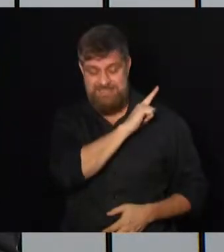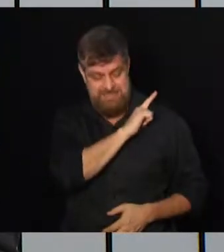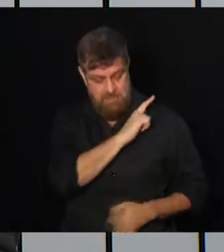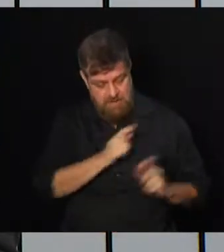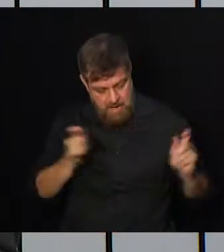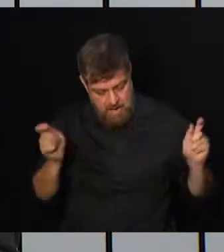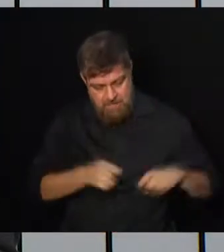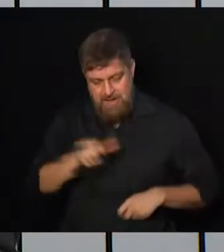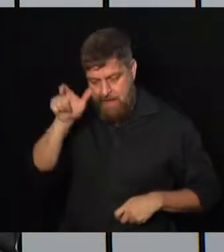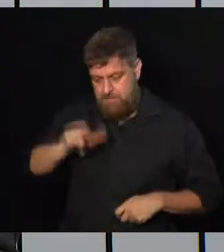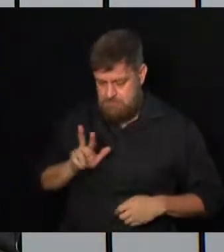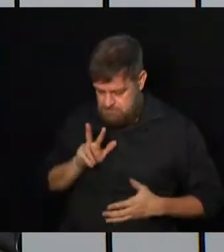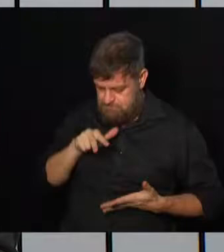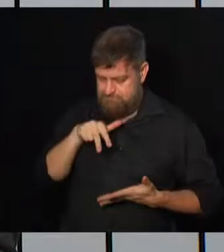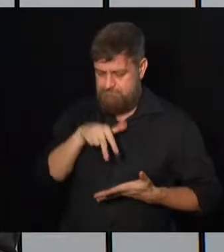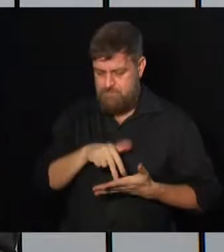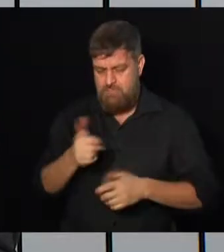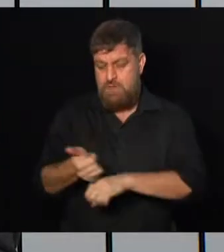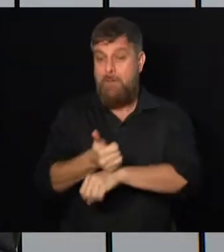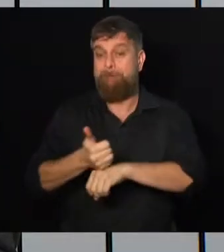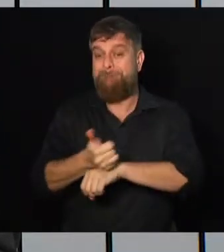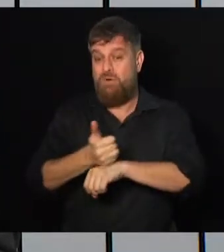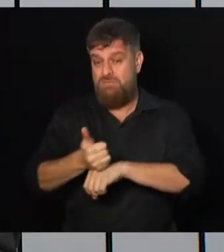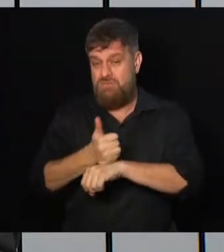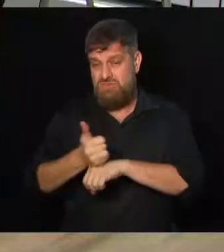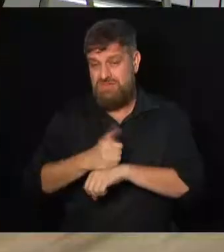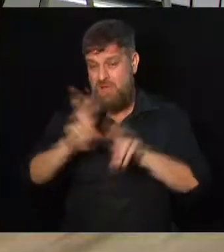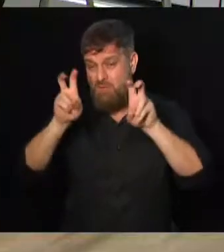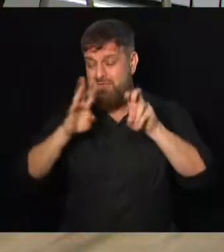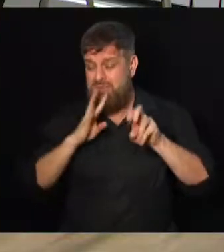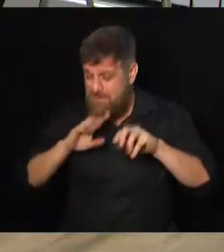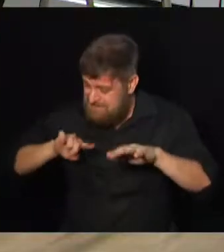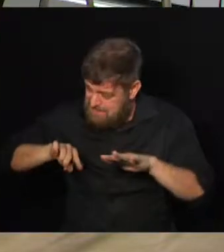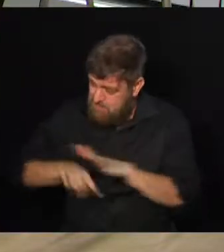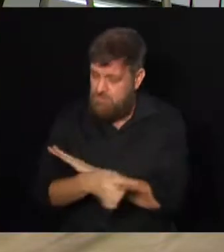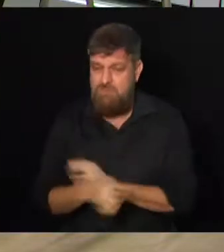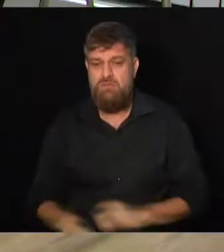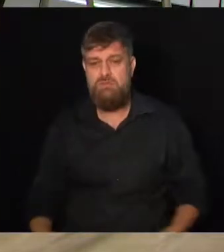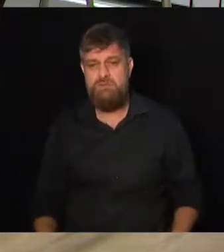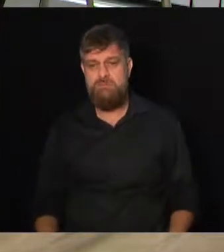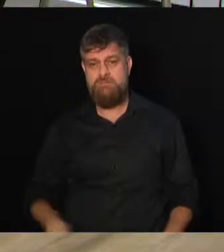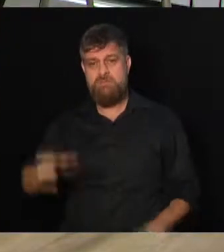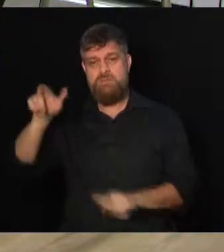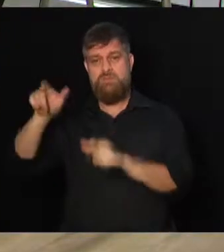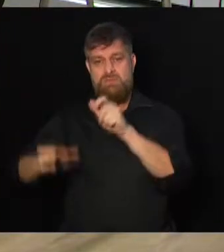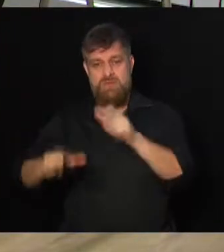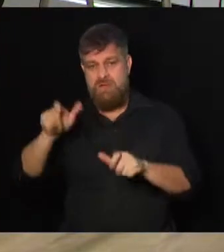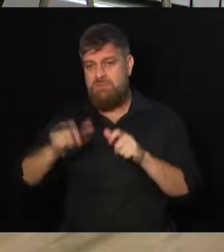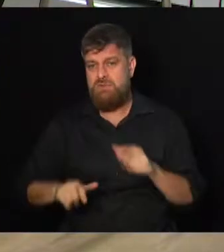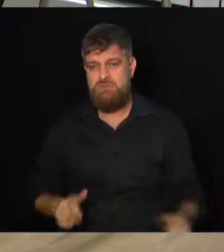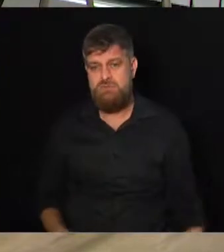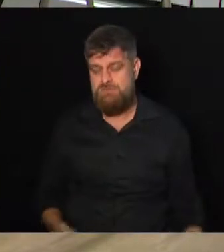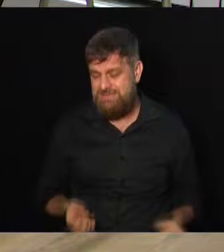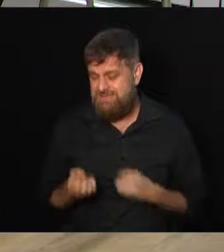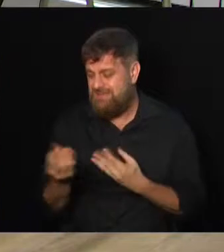pessoa certa no lugar certo. Sim, além dessa questão da gestão, as pessoas não têm